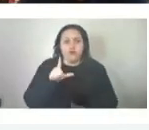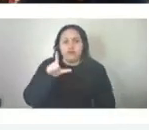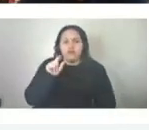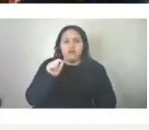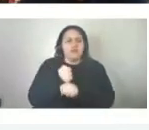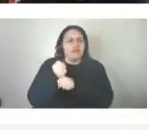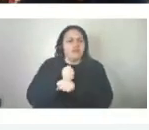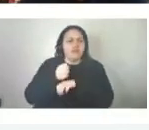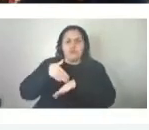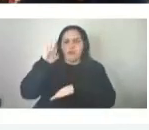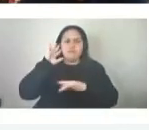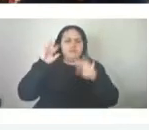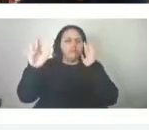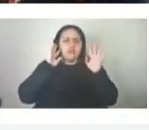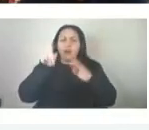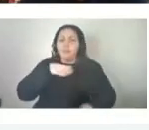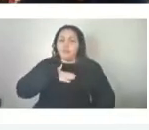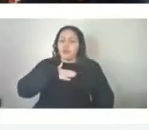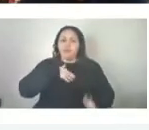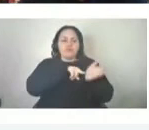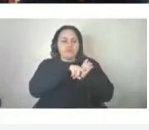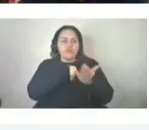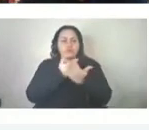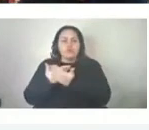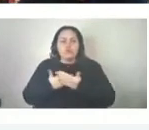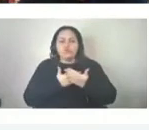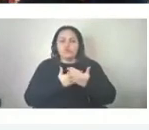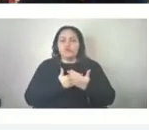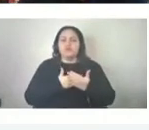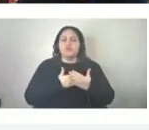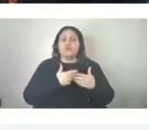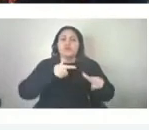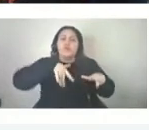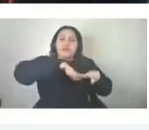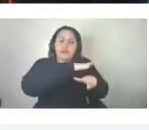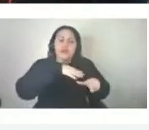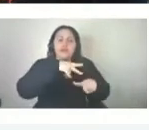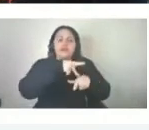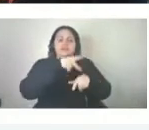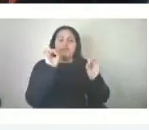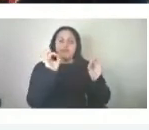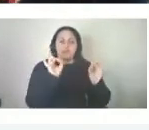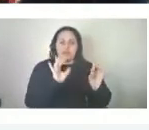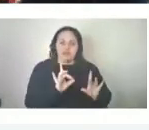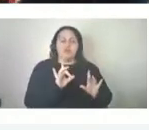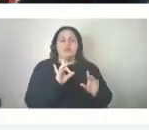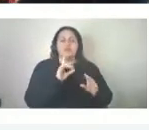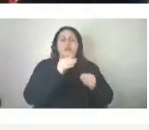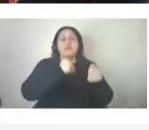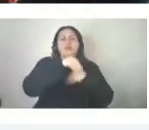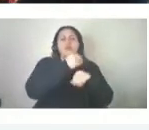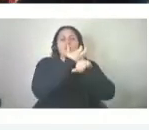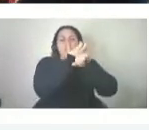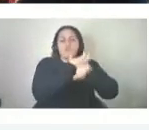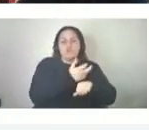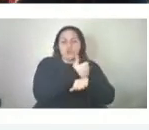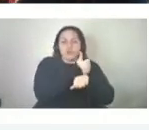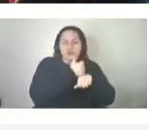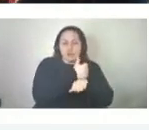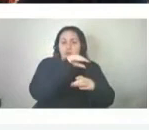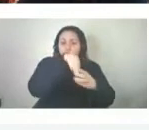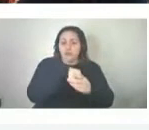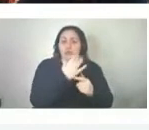de estudos meus por dentro de um projeto de especialização em educação multiprofissional da saúde aí na URGS e, recentemente, do meu